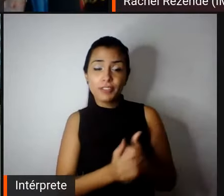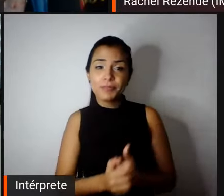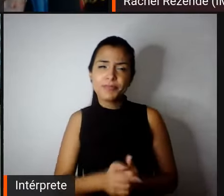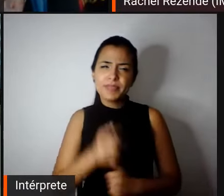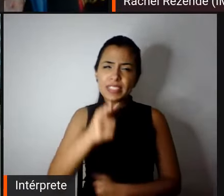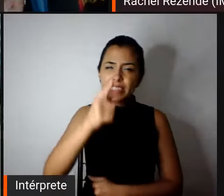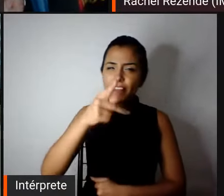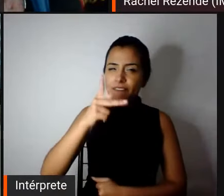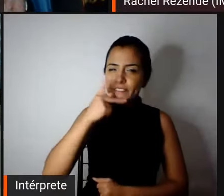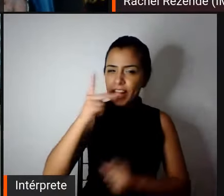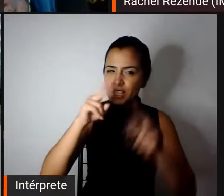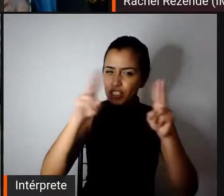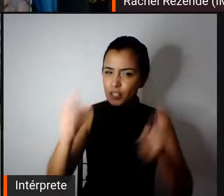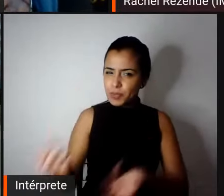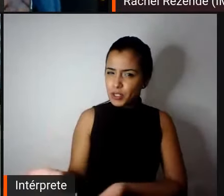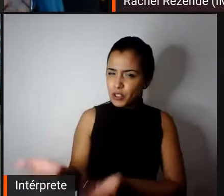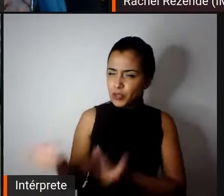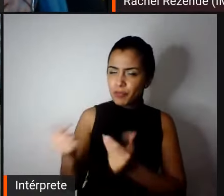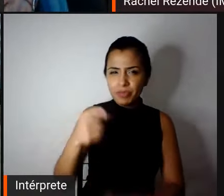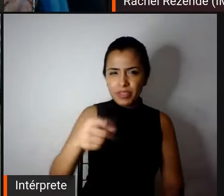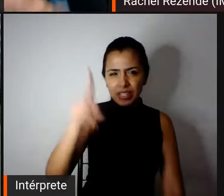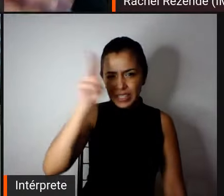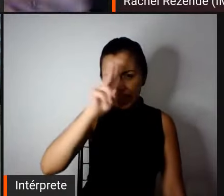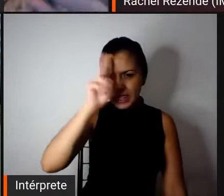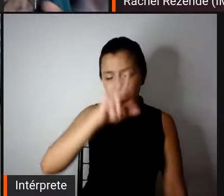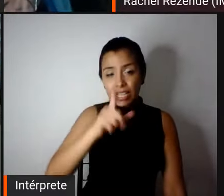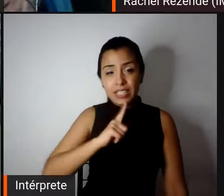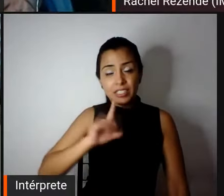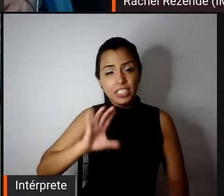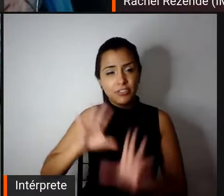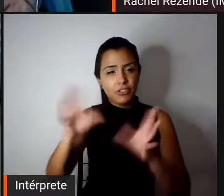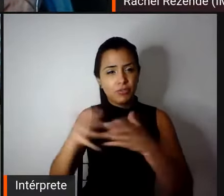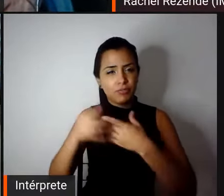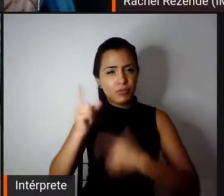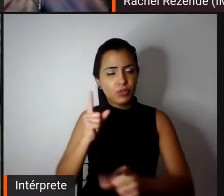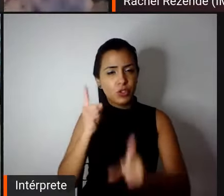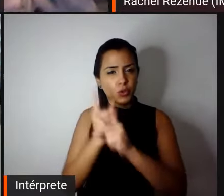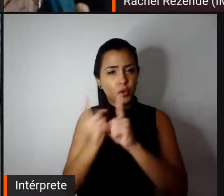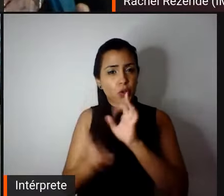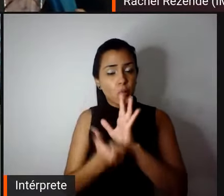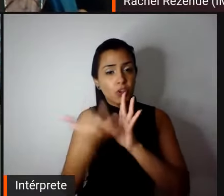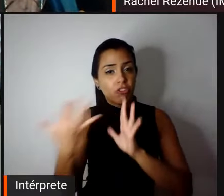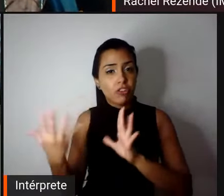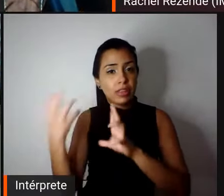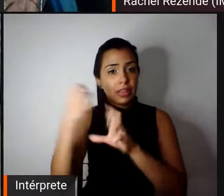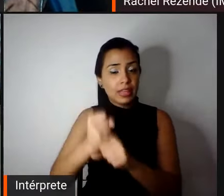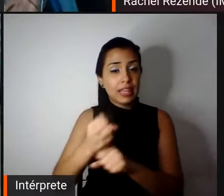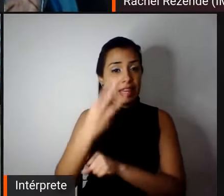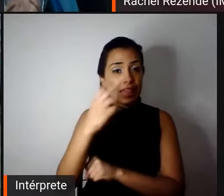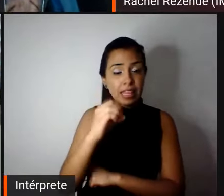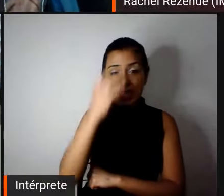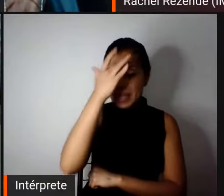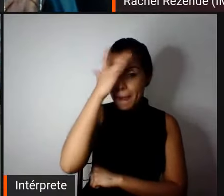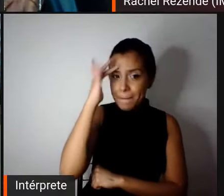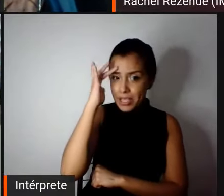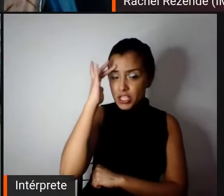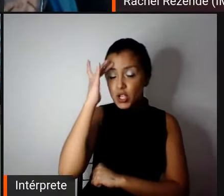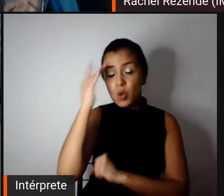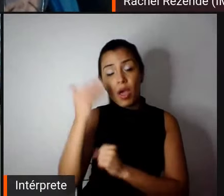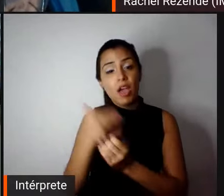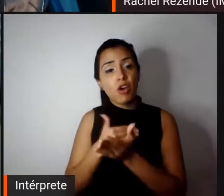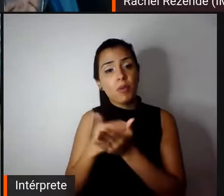lembra, tivemos um encontro, éramos umas 30 pessoas, eu comecei a falar